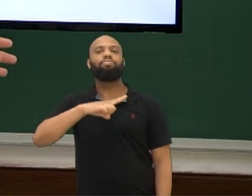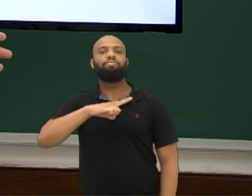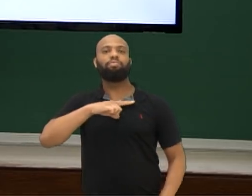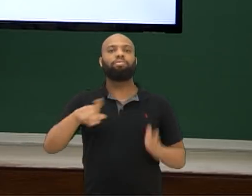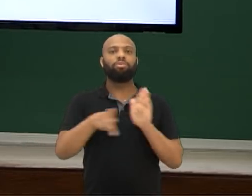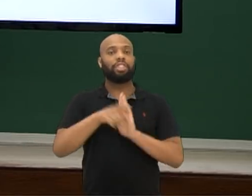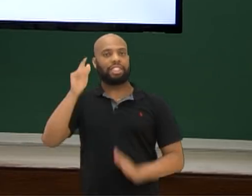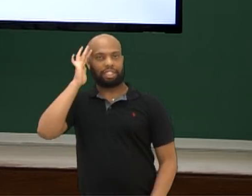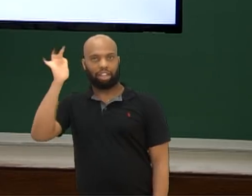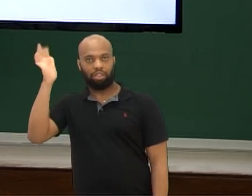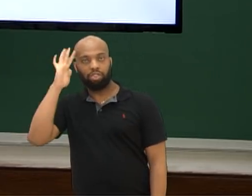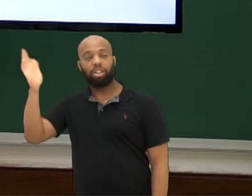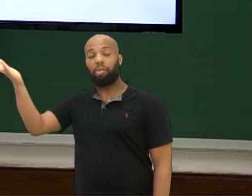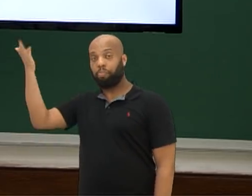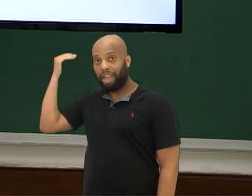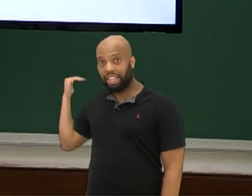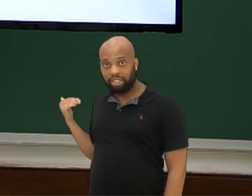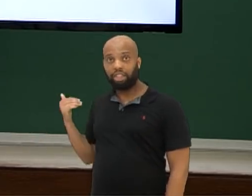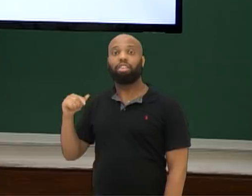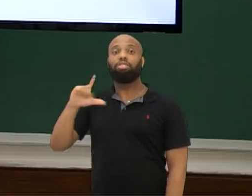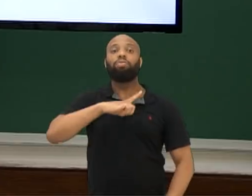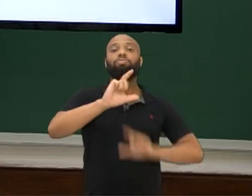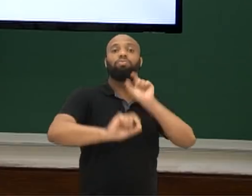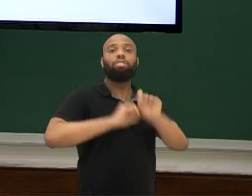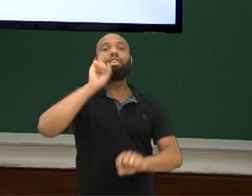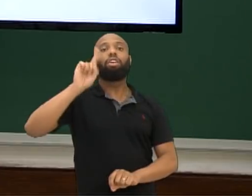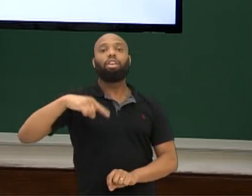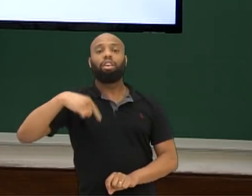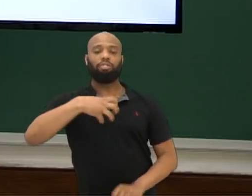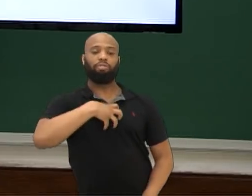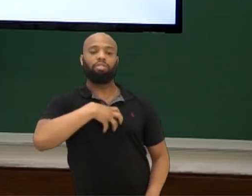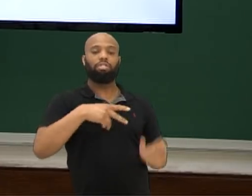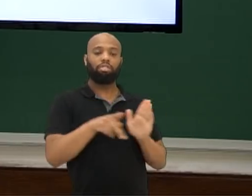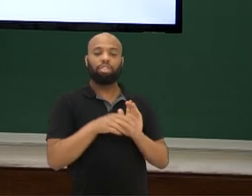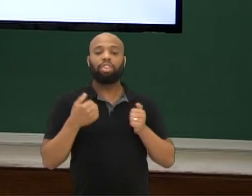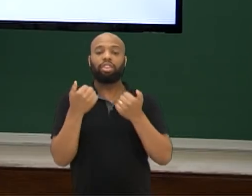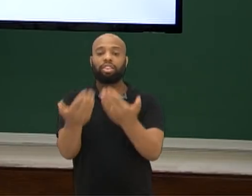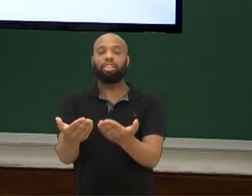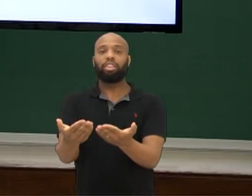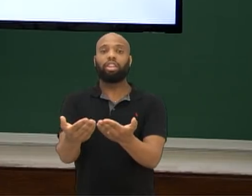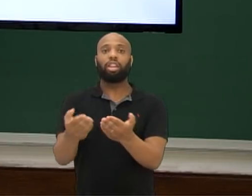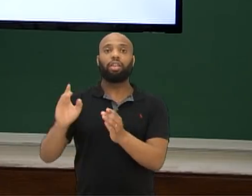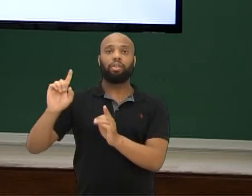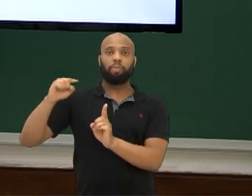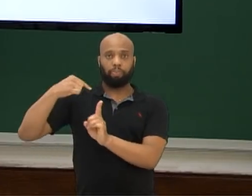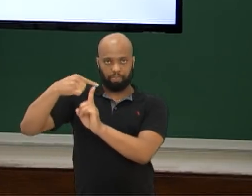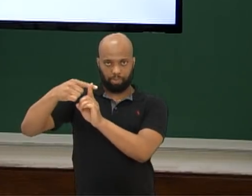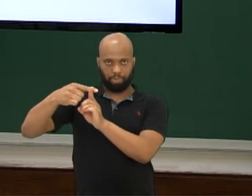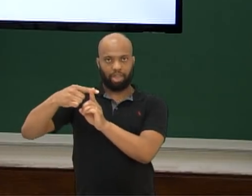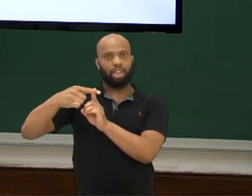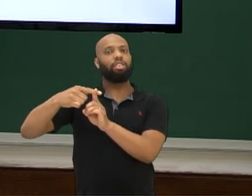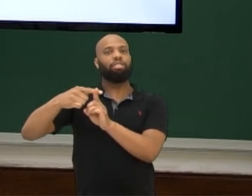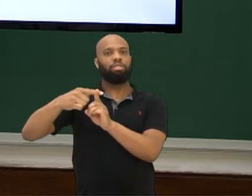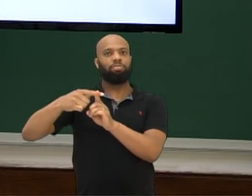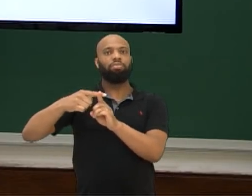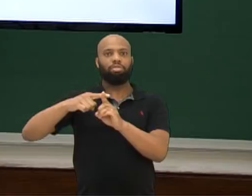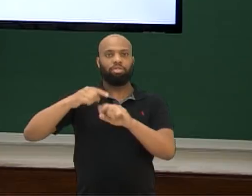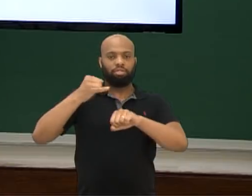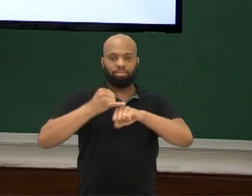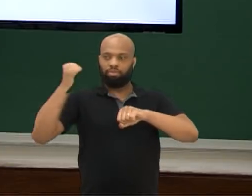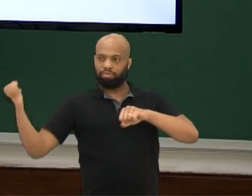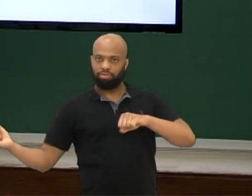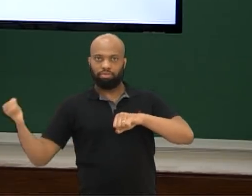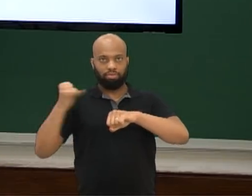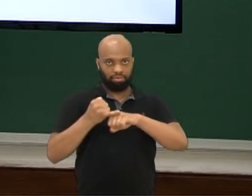na teoria anterior, certo? Eu trabalhava, então, com a questão de doar ou receber prótons, íons, H+,